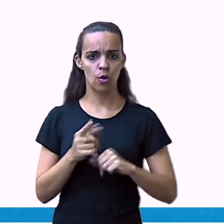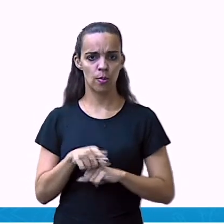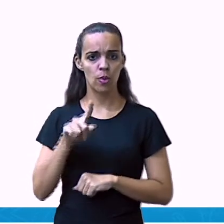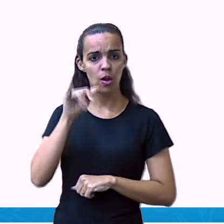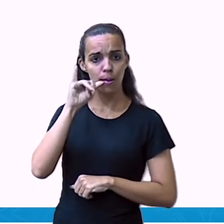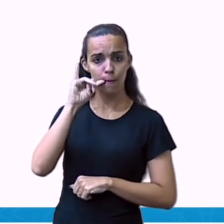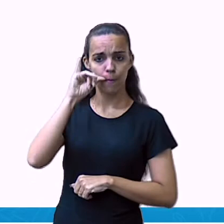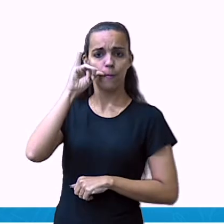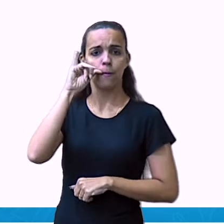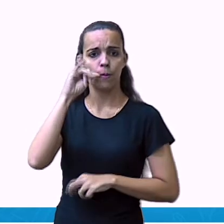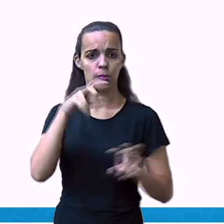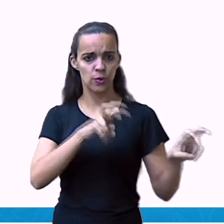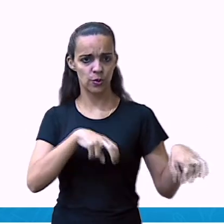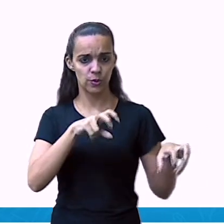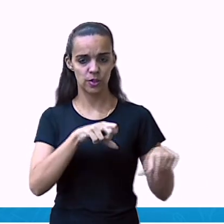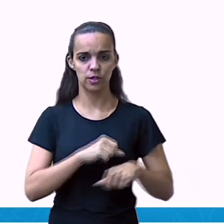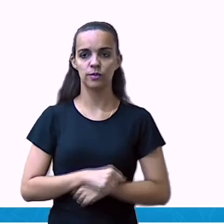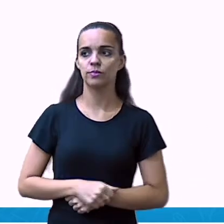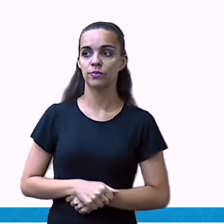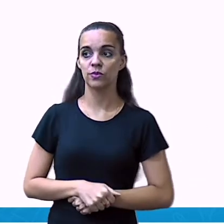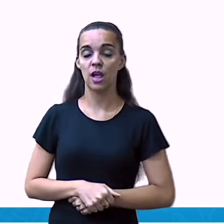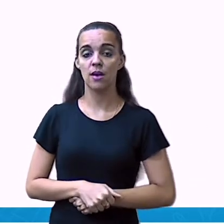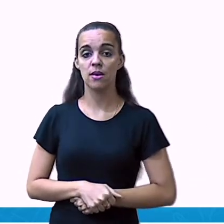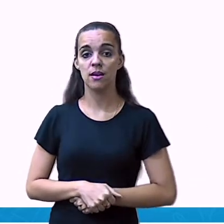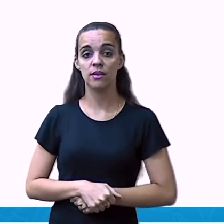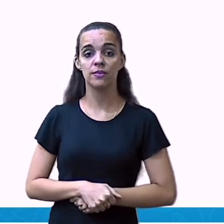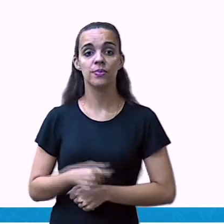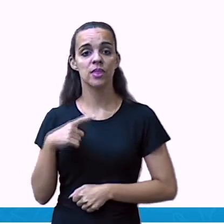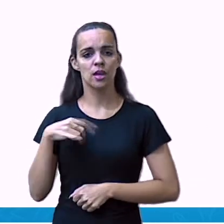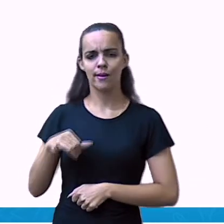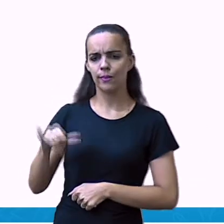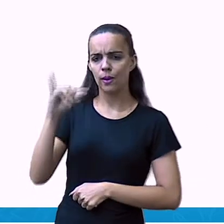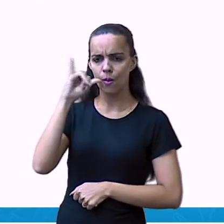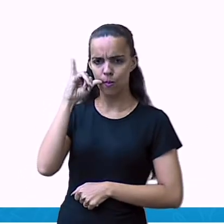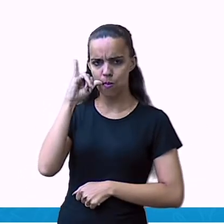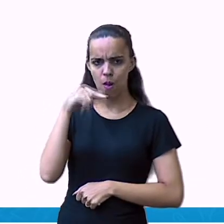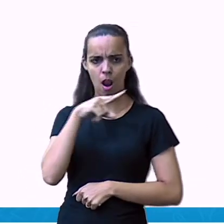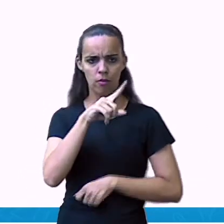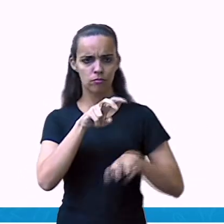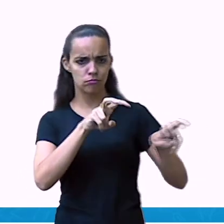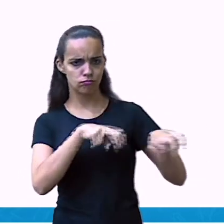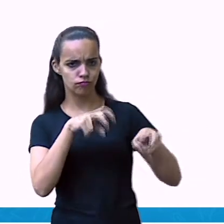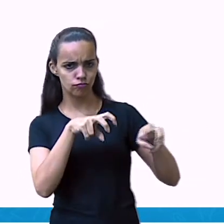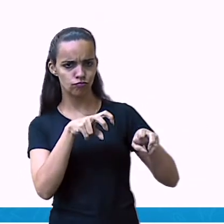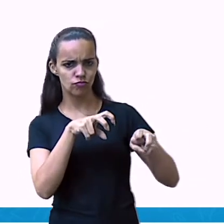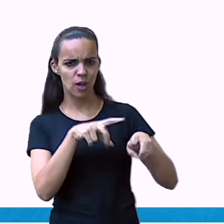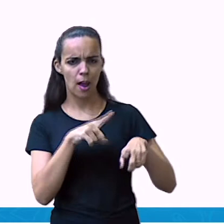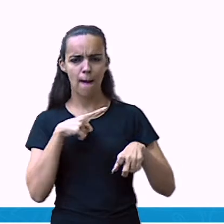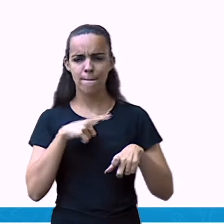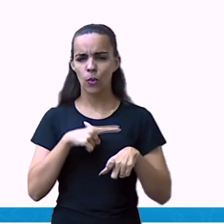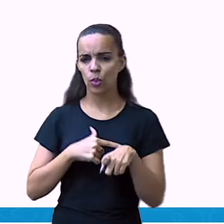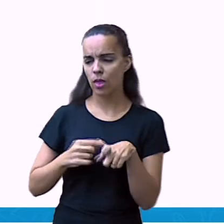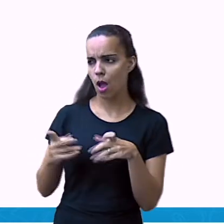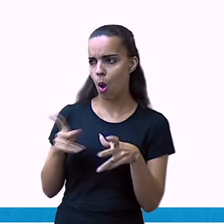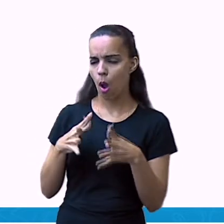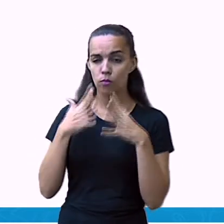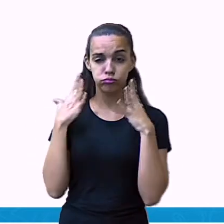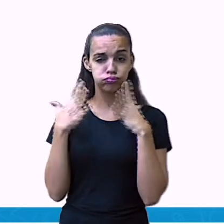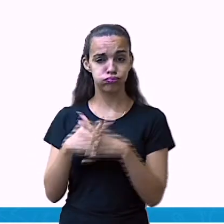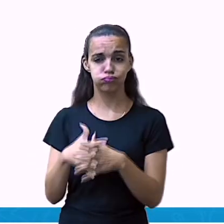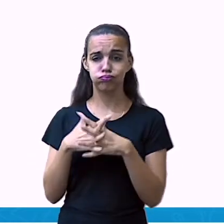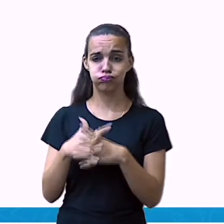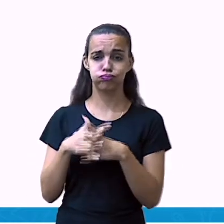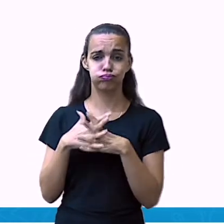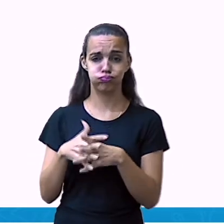é o Saci no sítio? Vamos conferir? Saci lá no sítio apronta